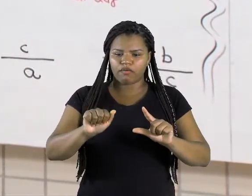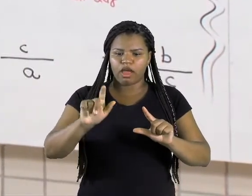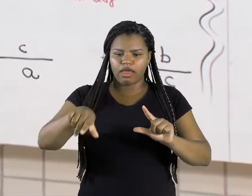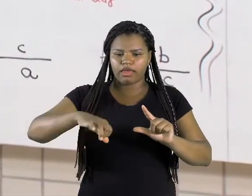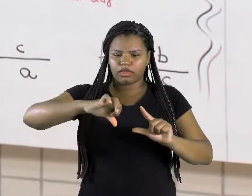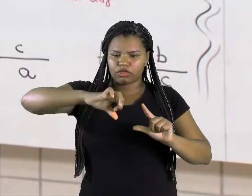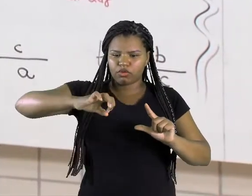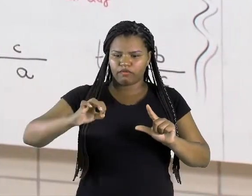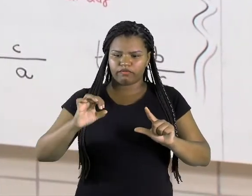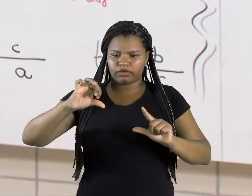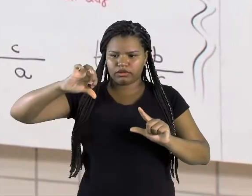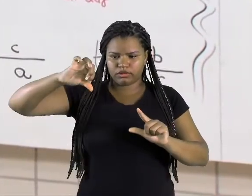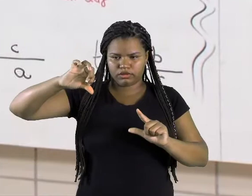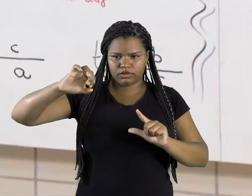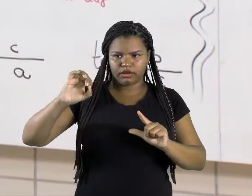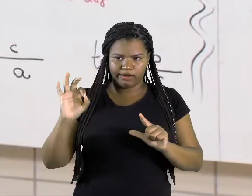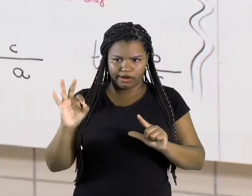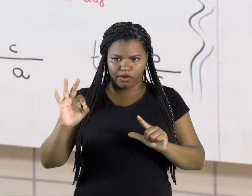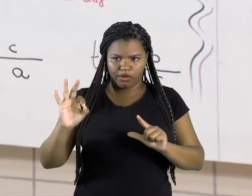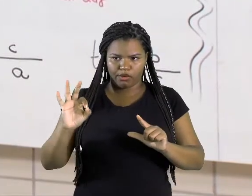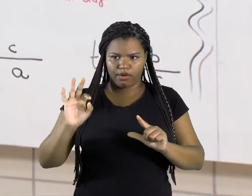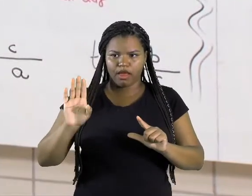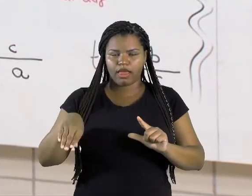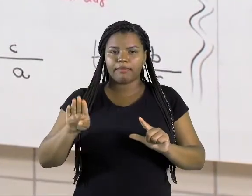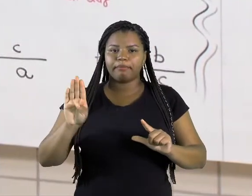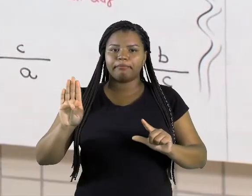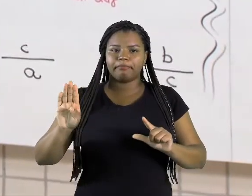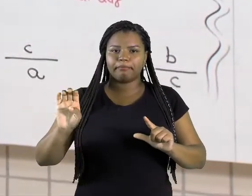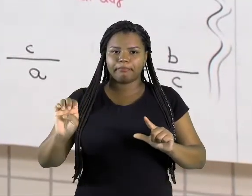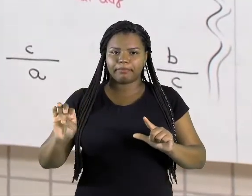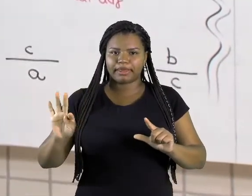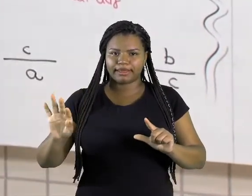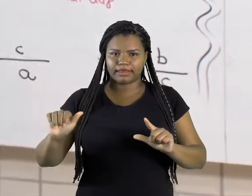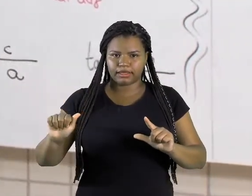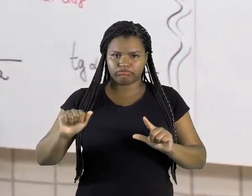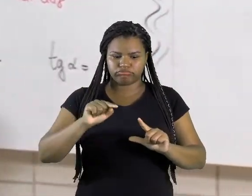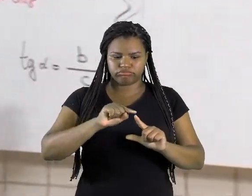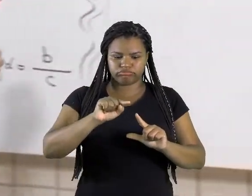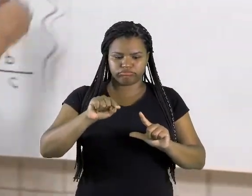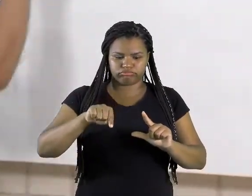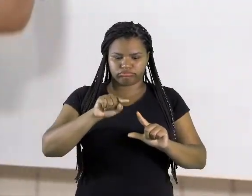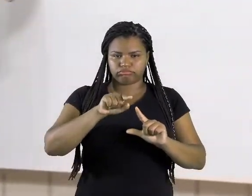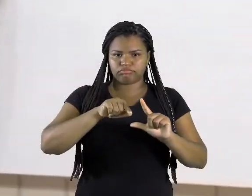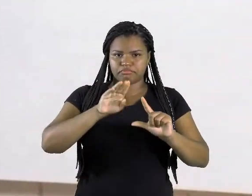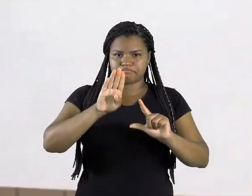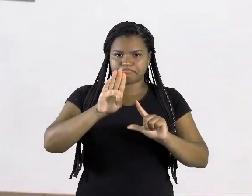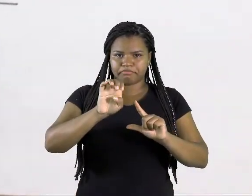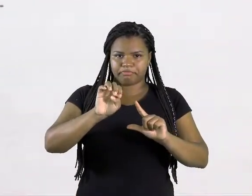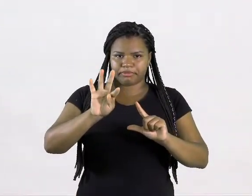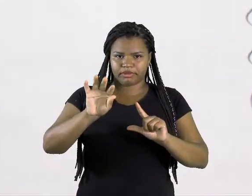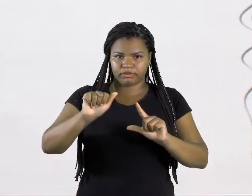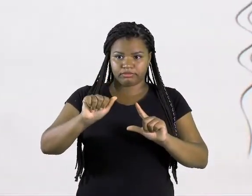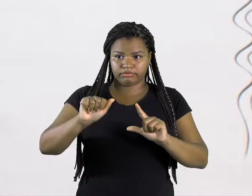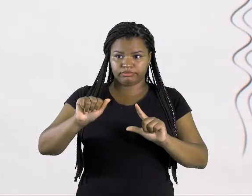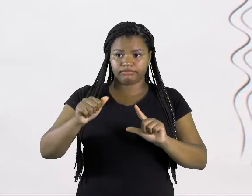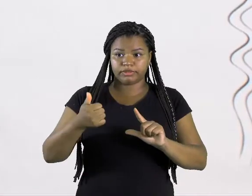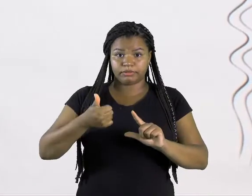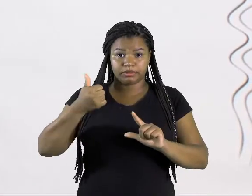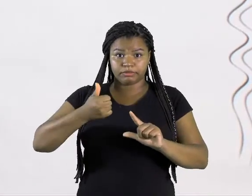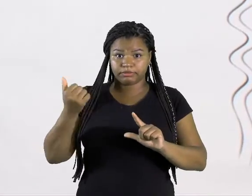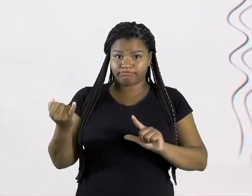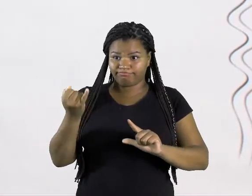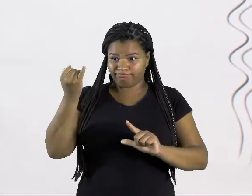graus, esse aqui eu vou chamar de beta. Tudo bem? Primeira consideração importante. Se você